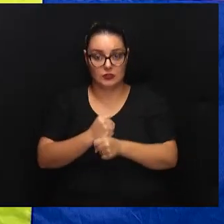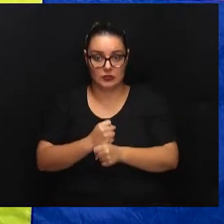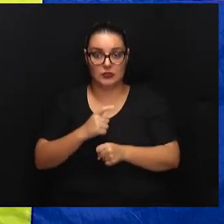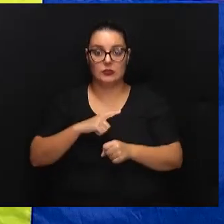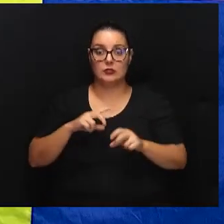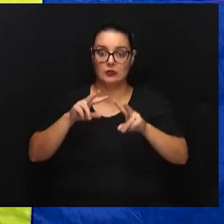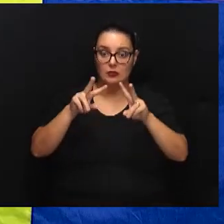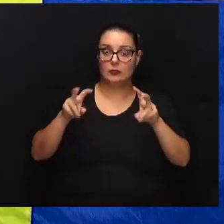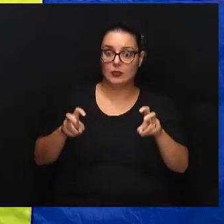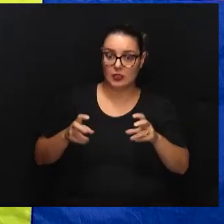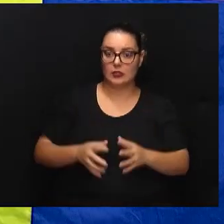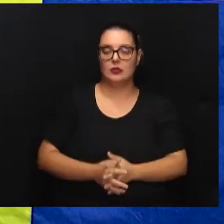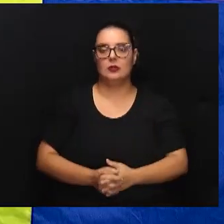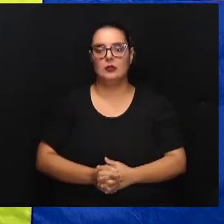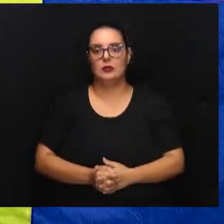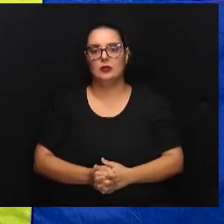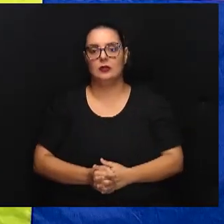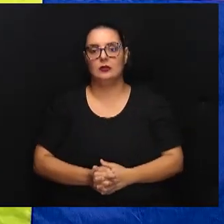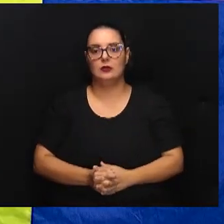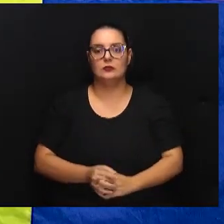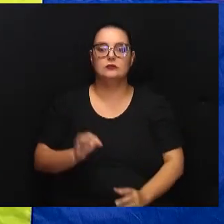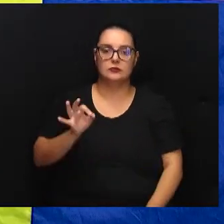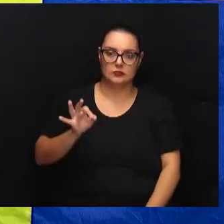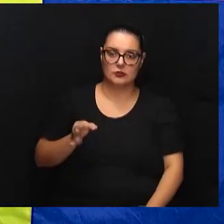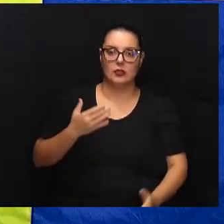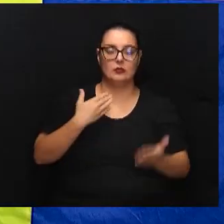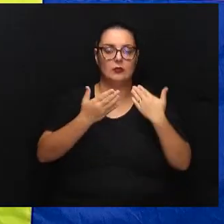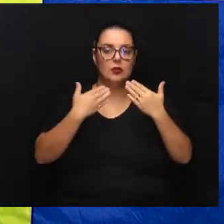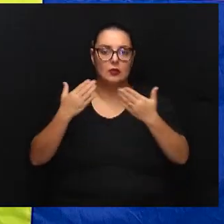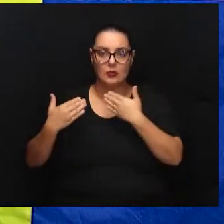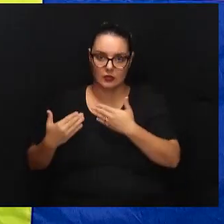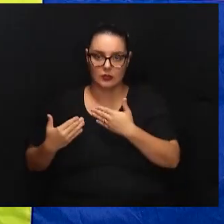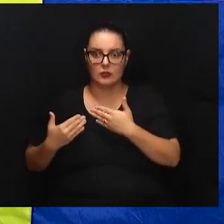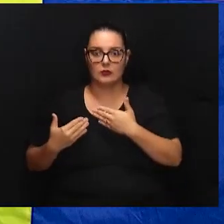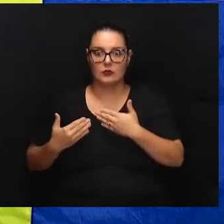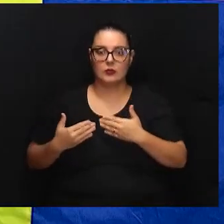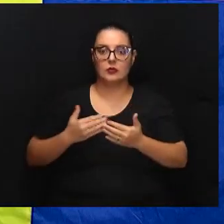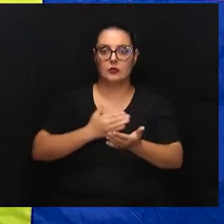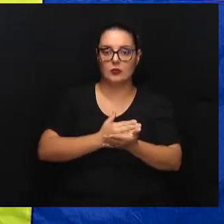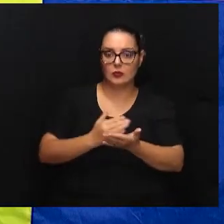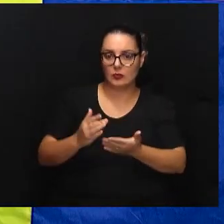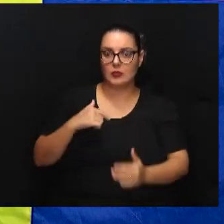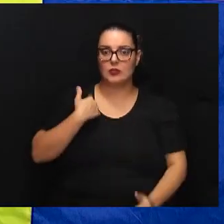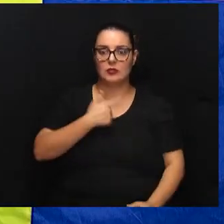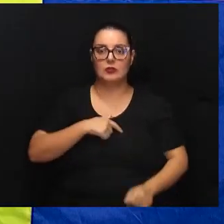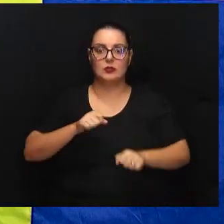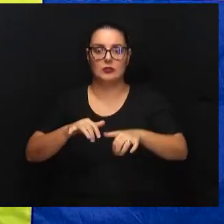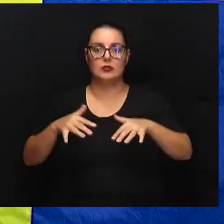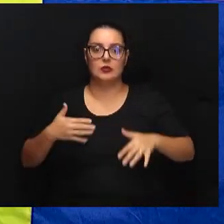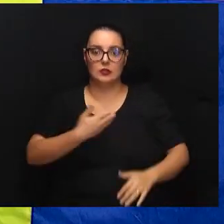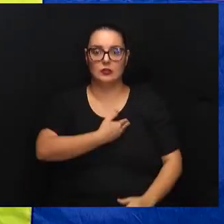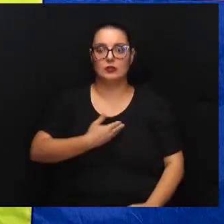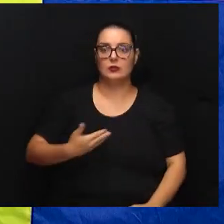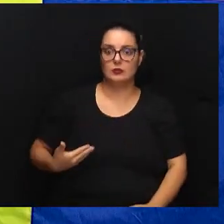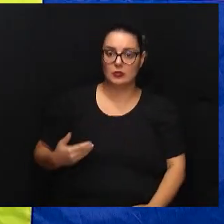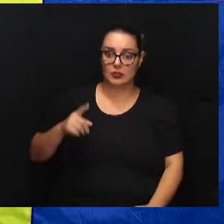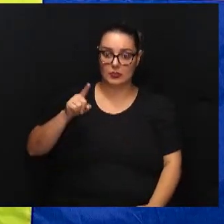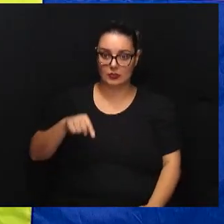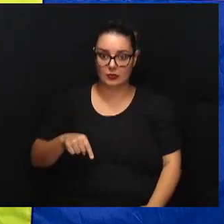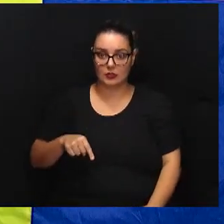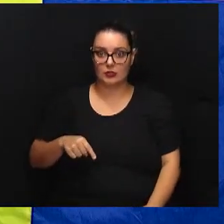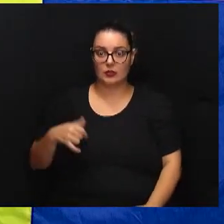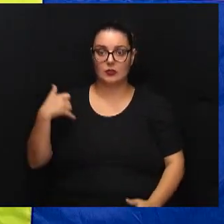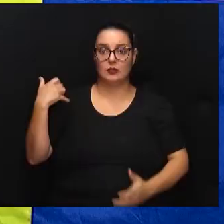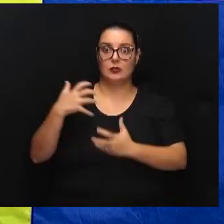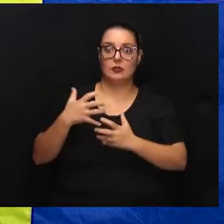nenhuma, dialoga muito com esse começo da nossa audiência pública, que é sobre envelhecer LGBT,